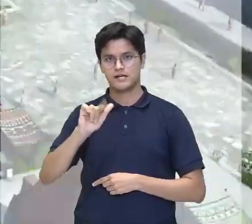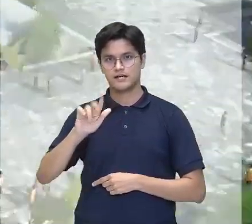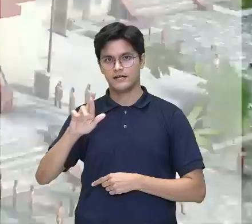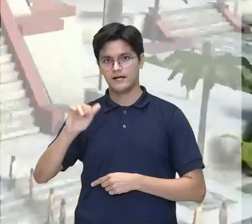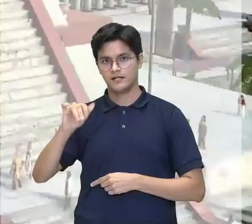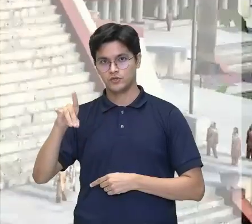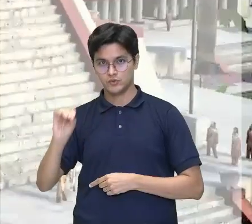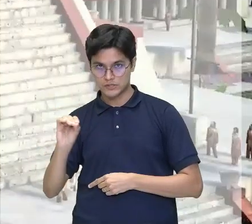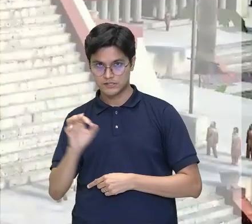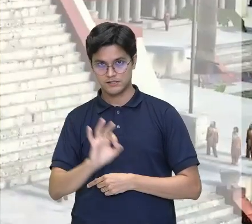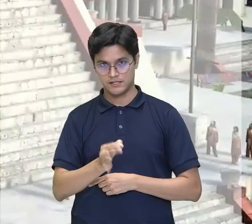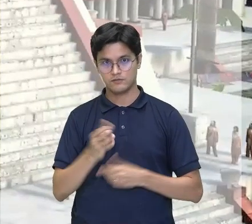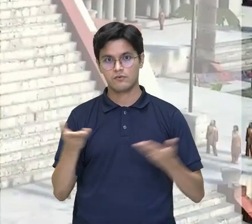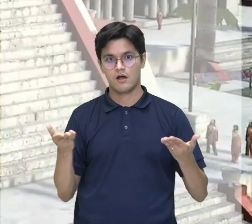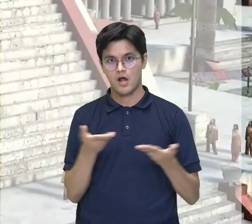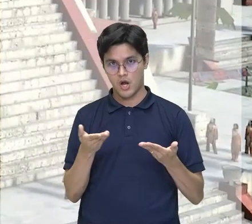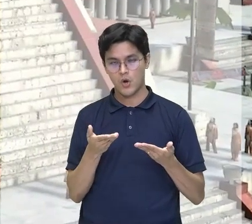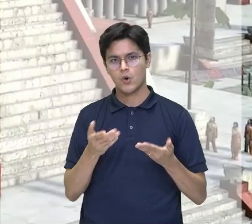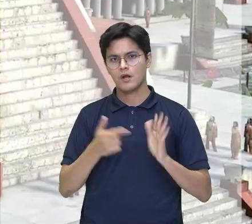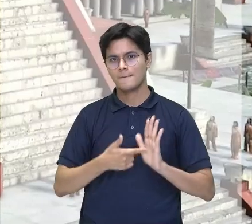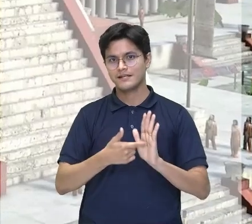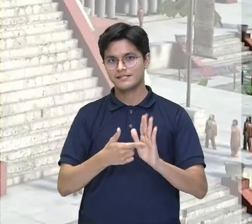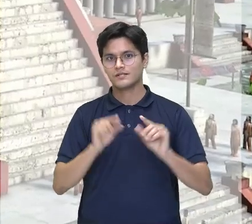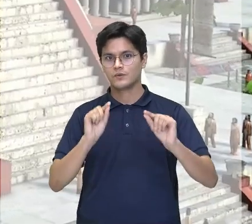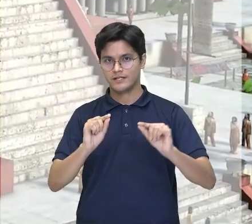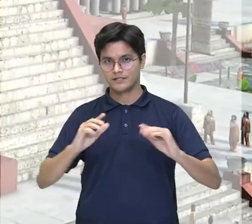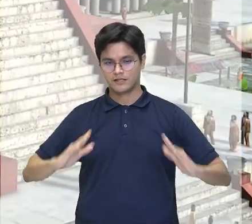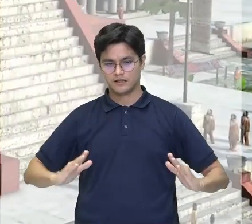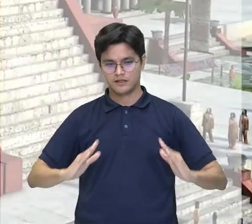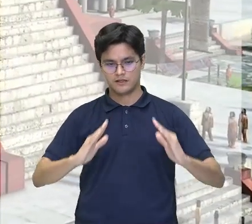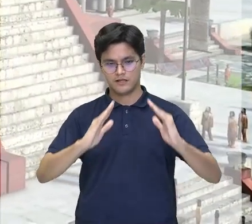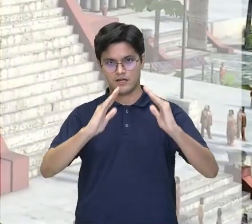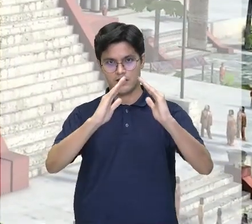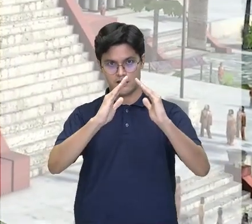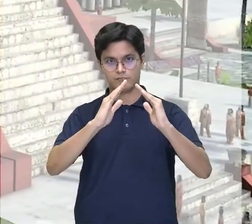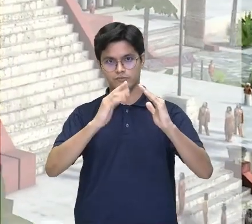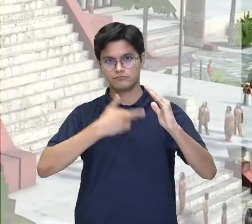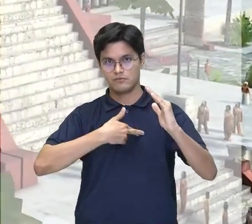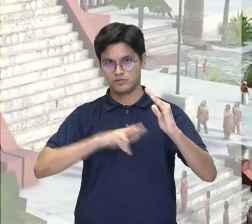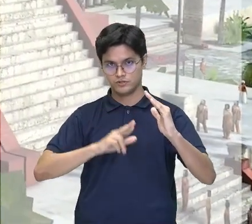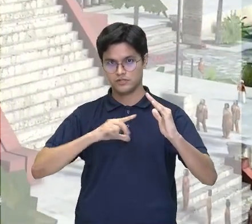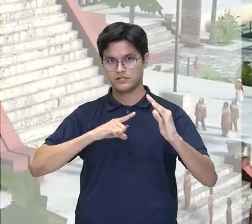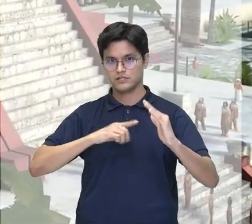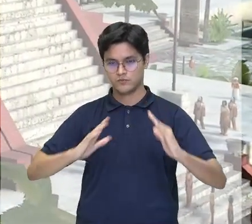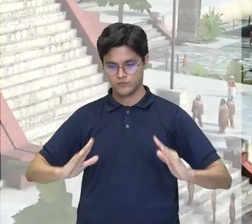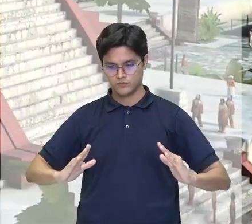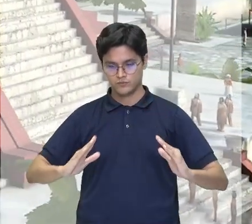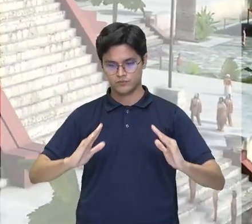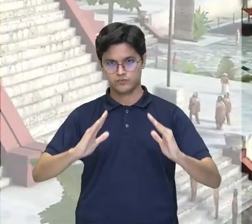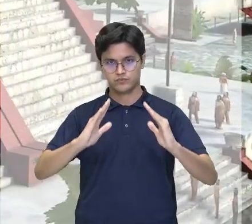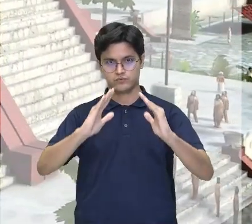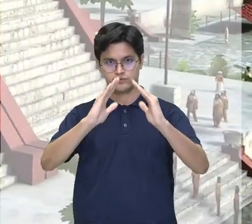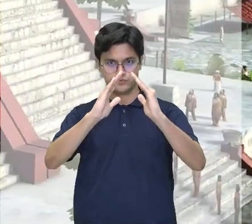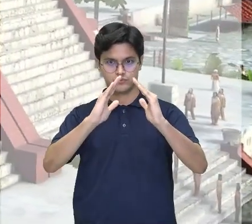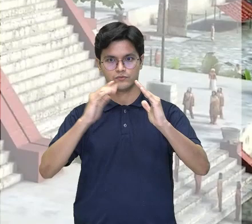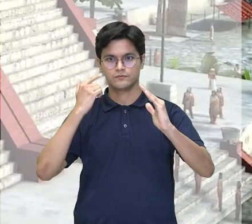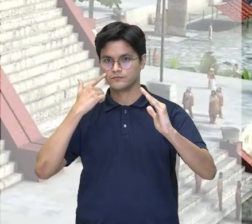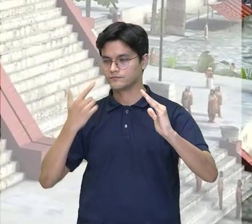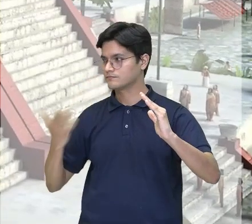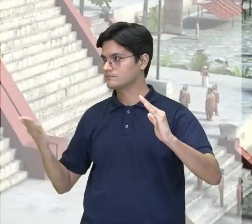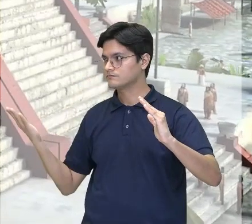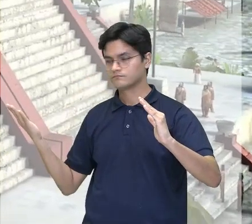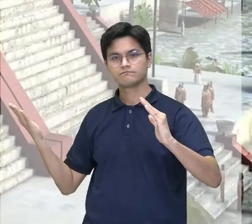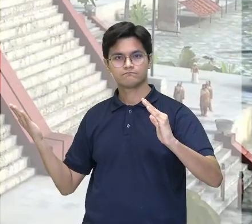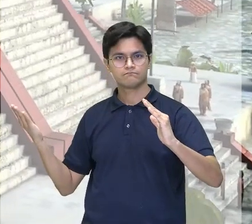Observem agora que nós temos aí a presença de um grande templo. E ele tem o formato justamente de uma pirâmide, né?